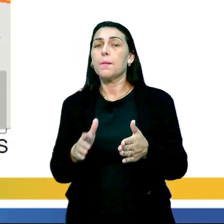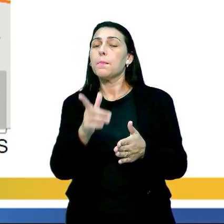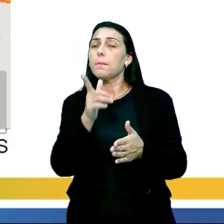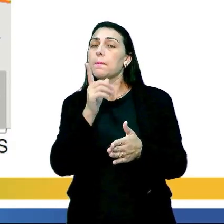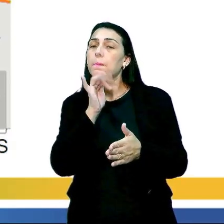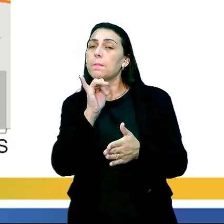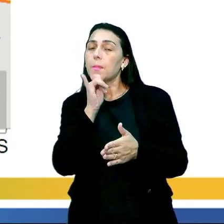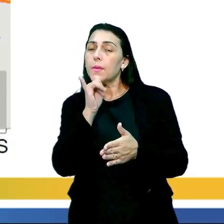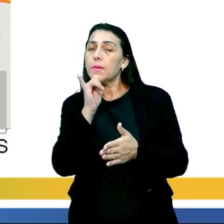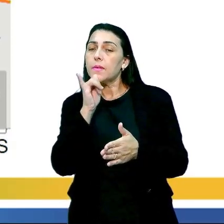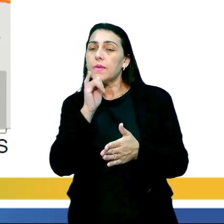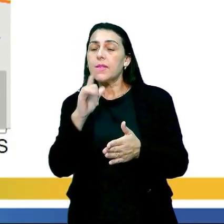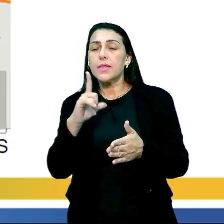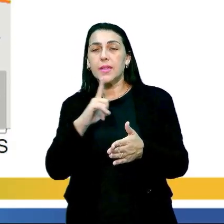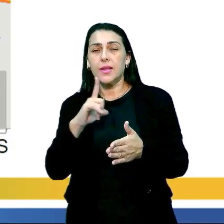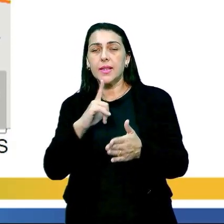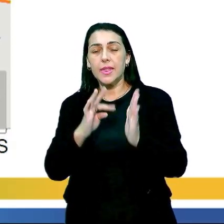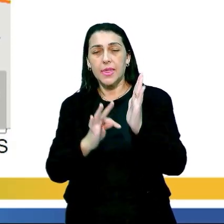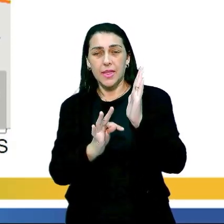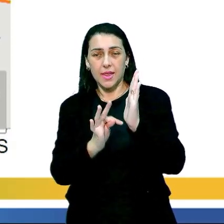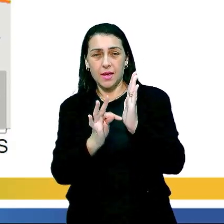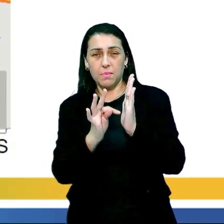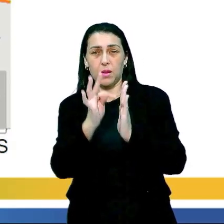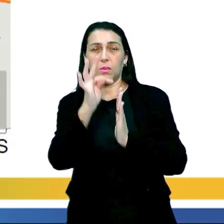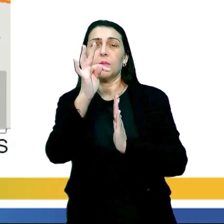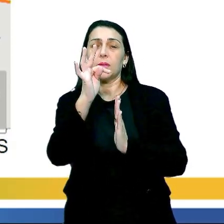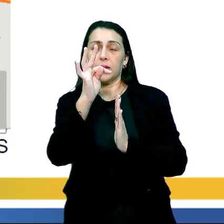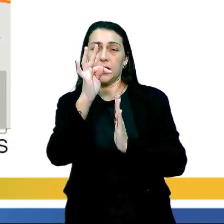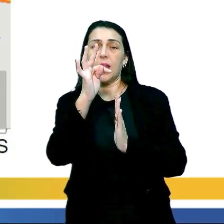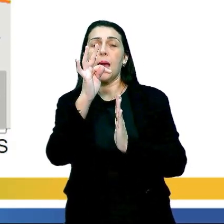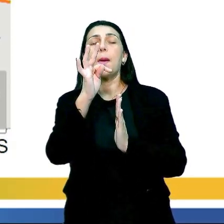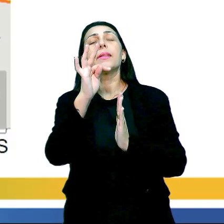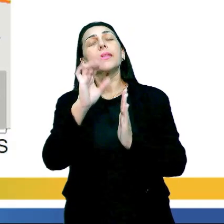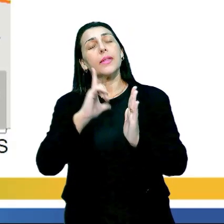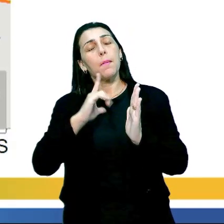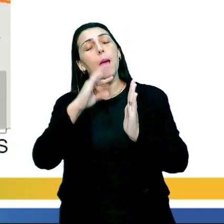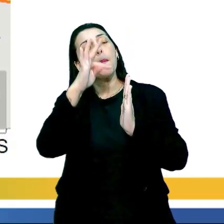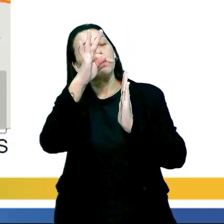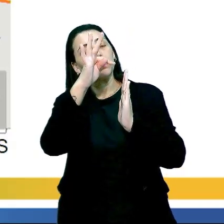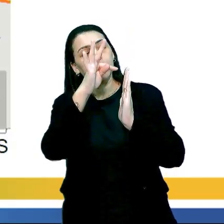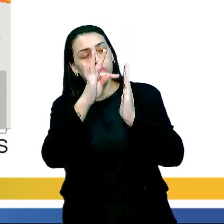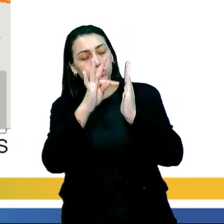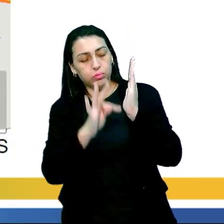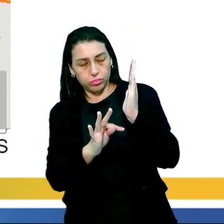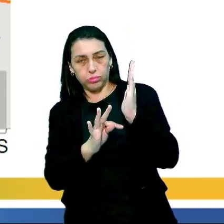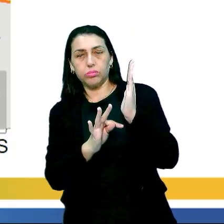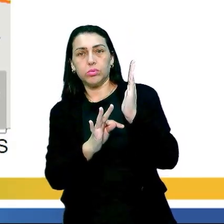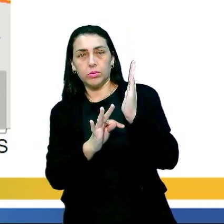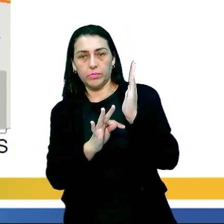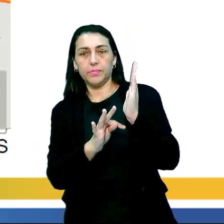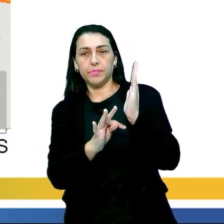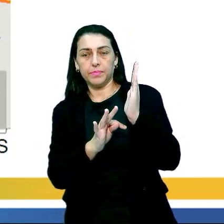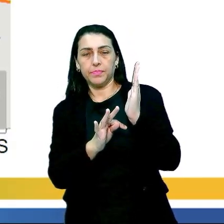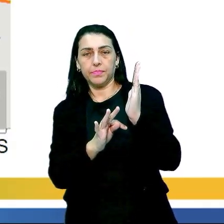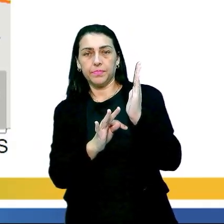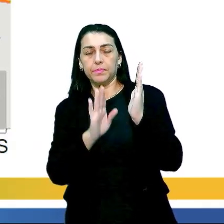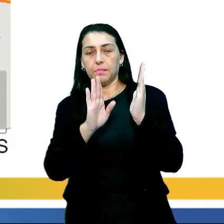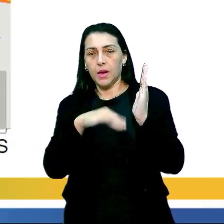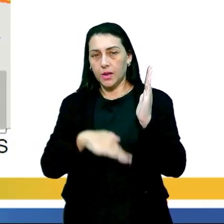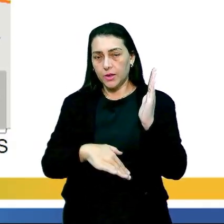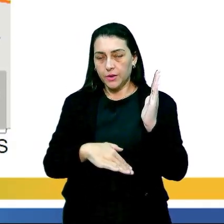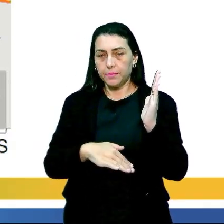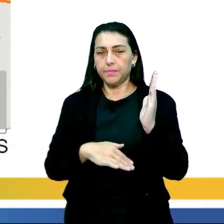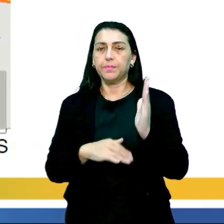correntes que acabam tendo temperatura mais elevada e correntes que têm, por exemplo, temperatura mais